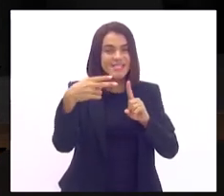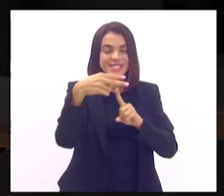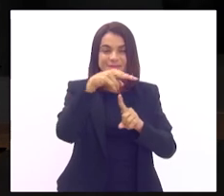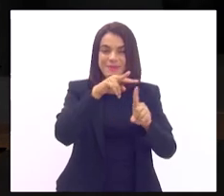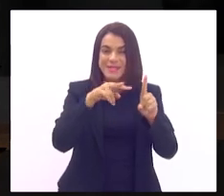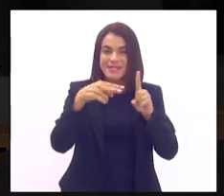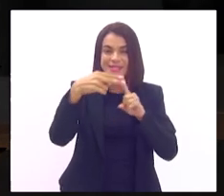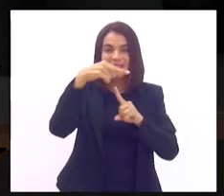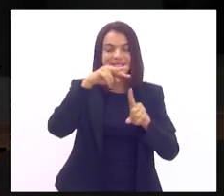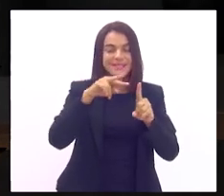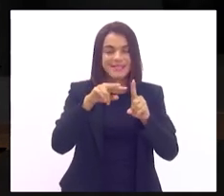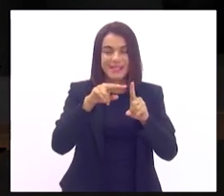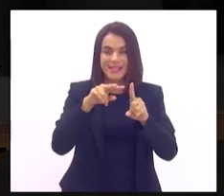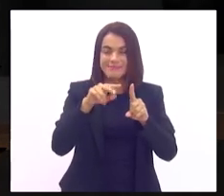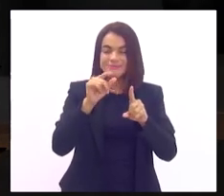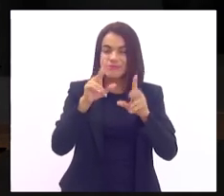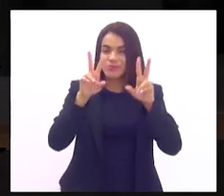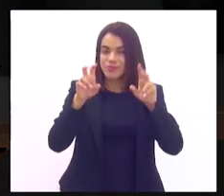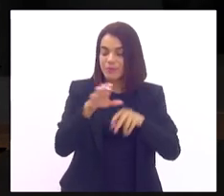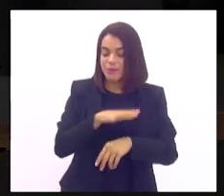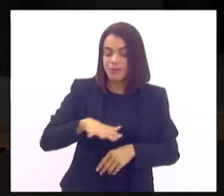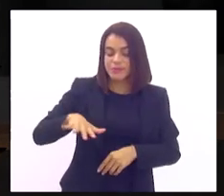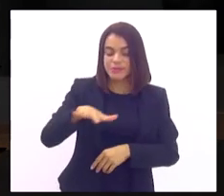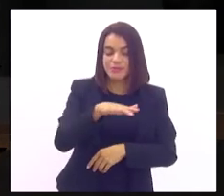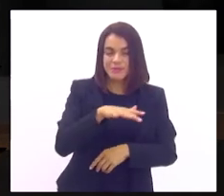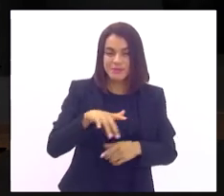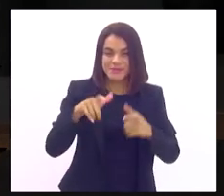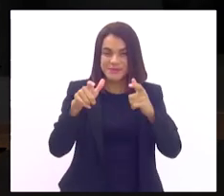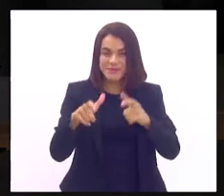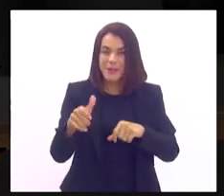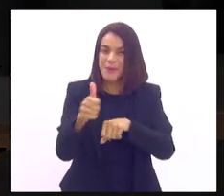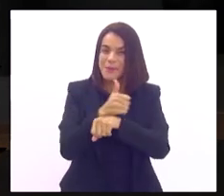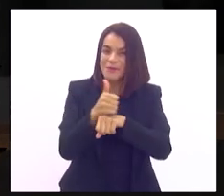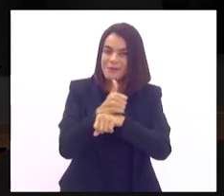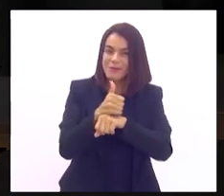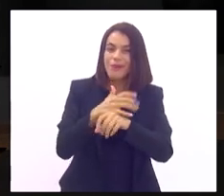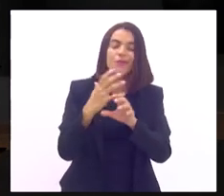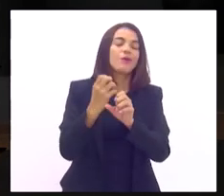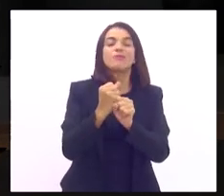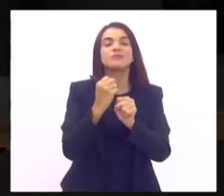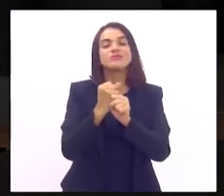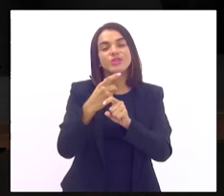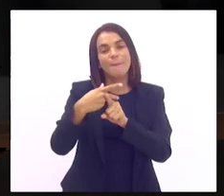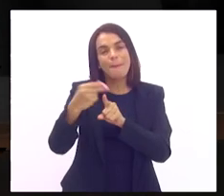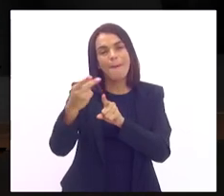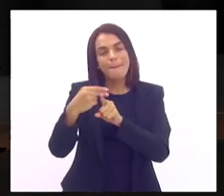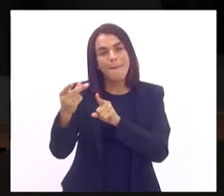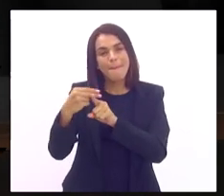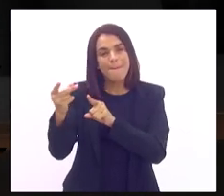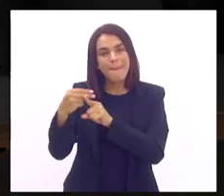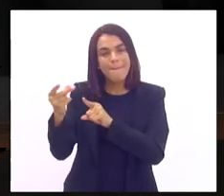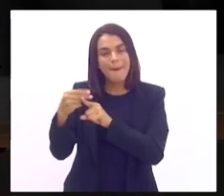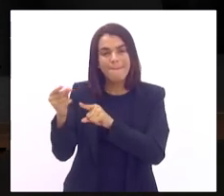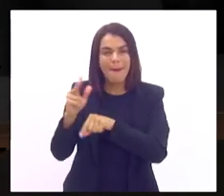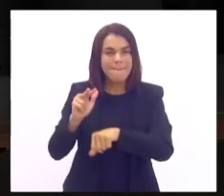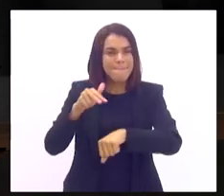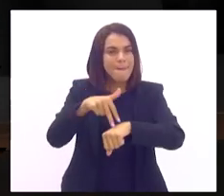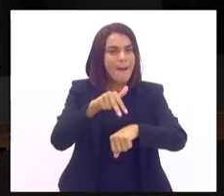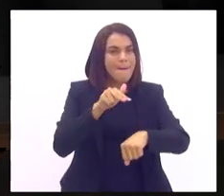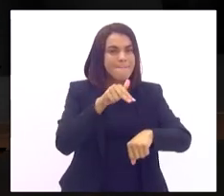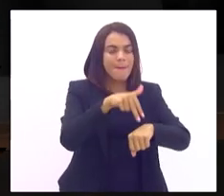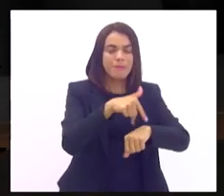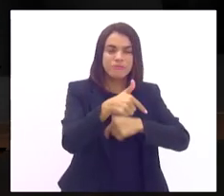espaço que cada vez mais os profissionais da contabilidade eles vêm conquistando através do seu trabalho, do seu